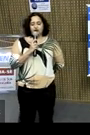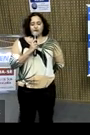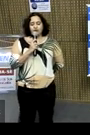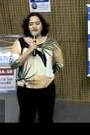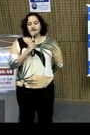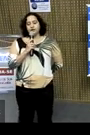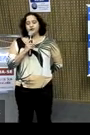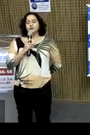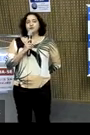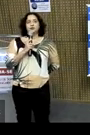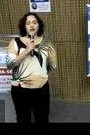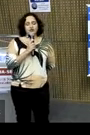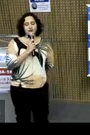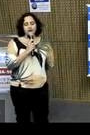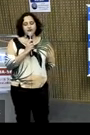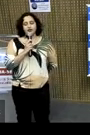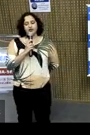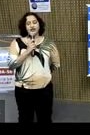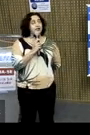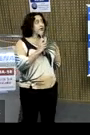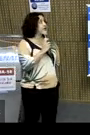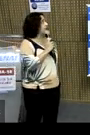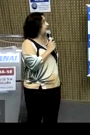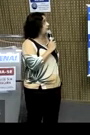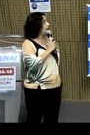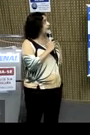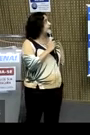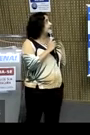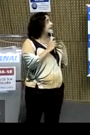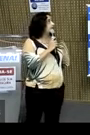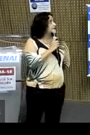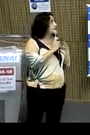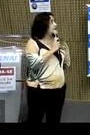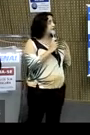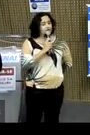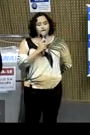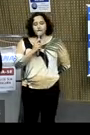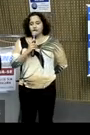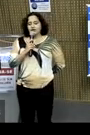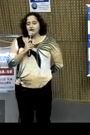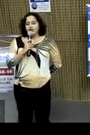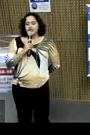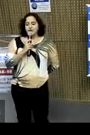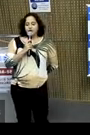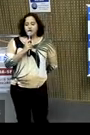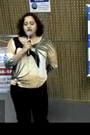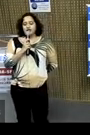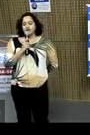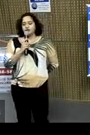2019, 9.005, 2020, 10.034 e 2021,